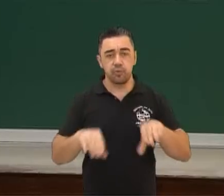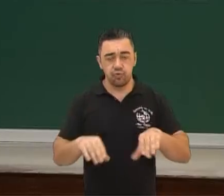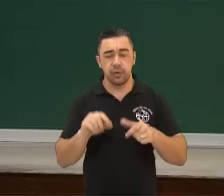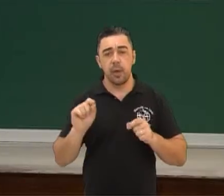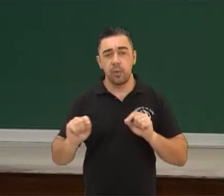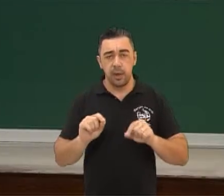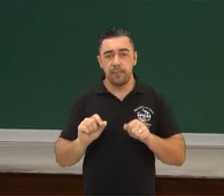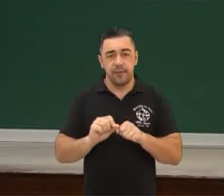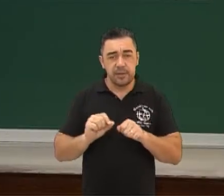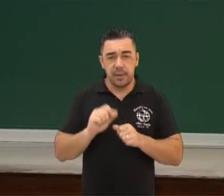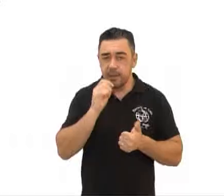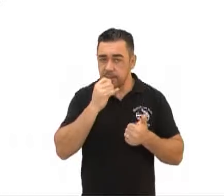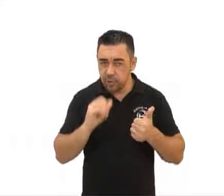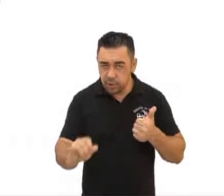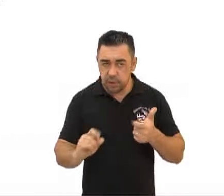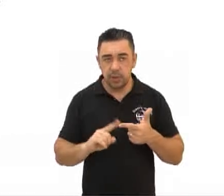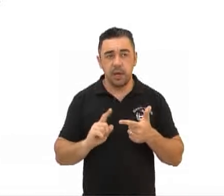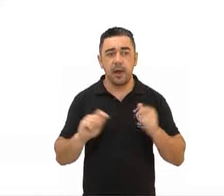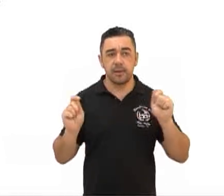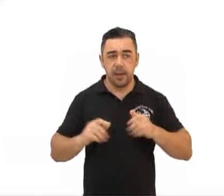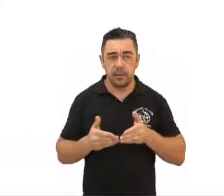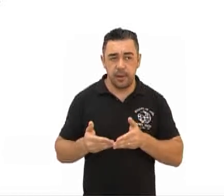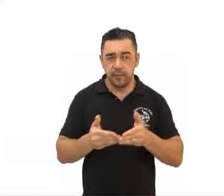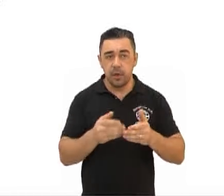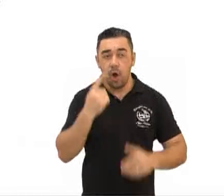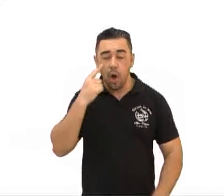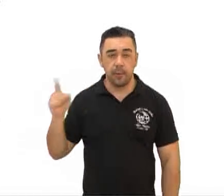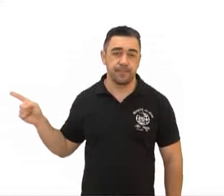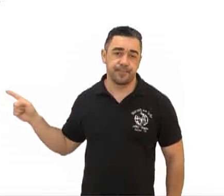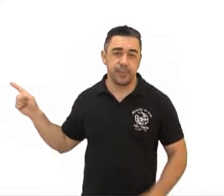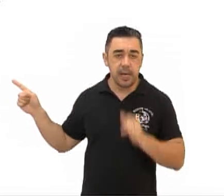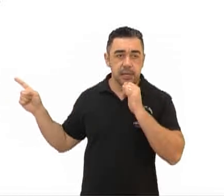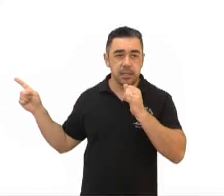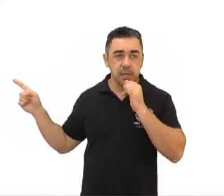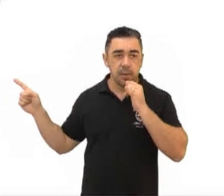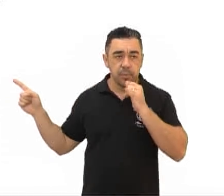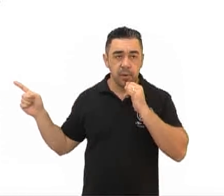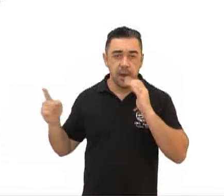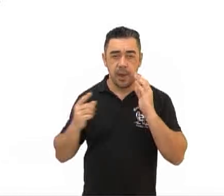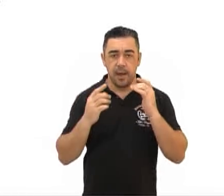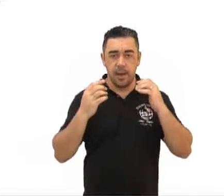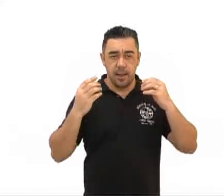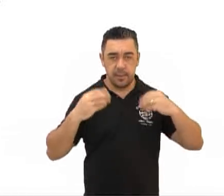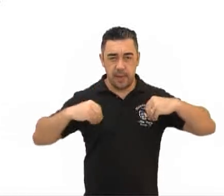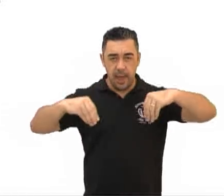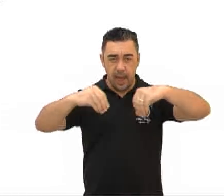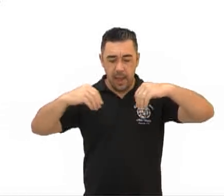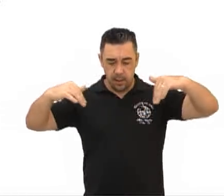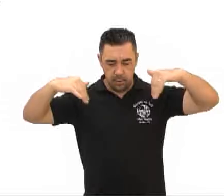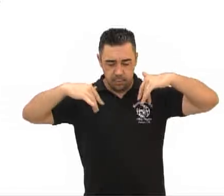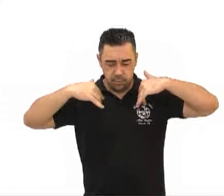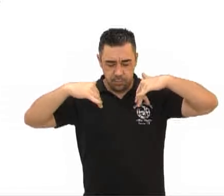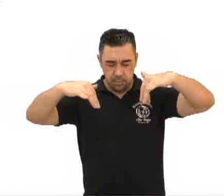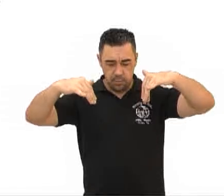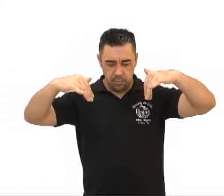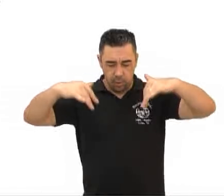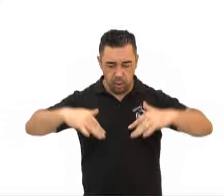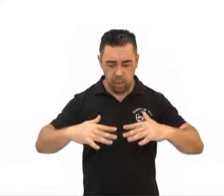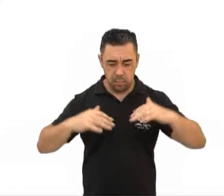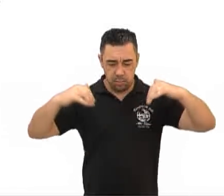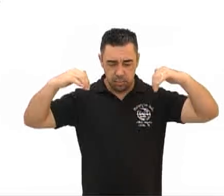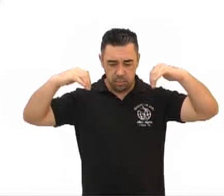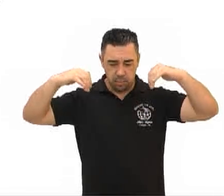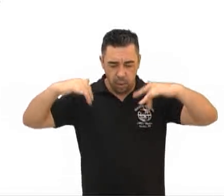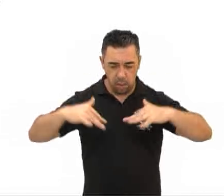navegação também. E aí nós temos exemplo, né, dessa erosão bem próximos às áreas de rio.